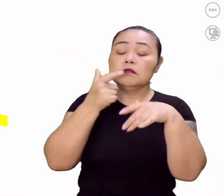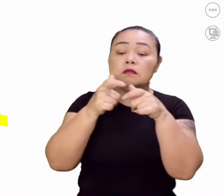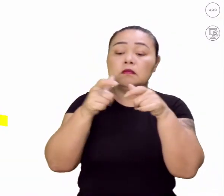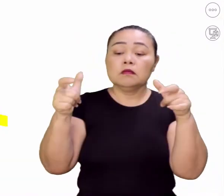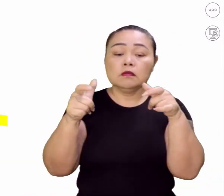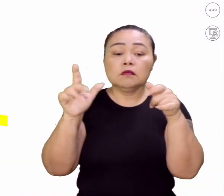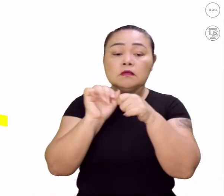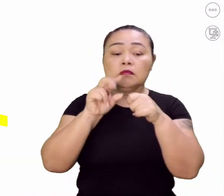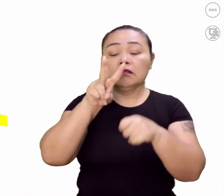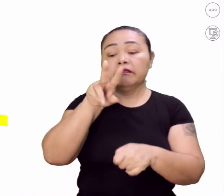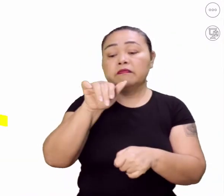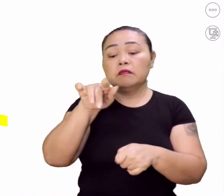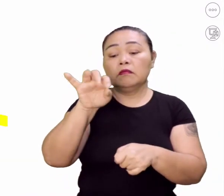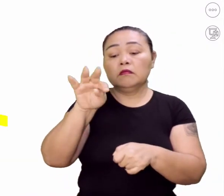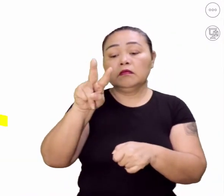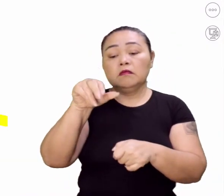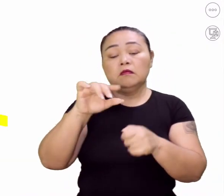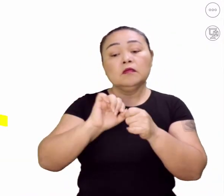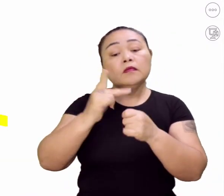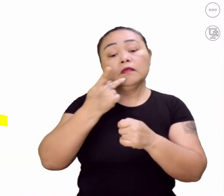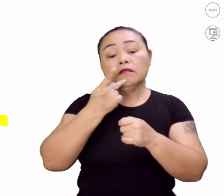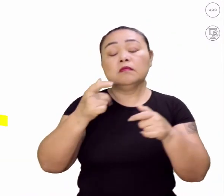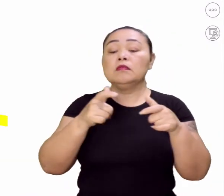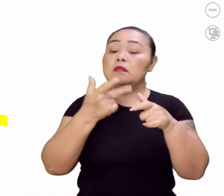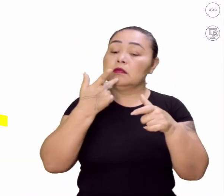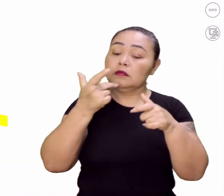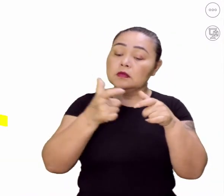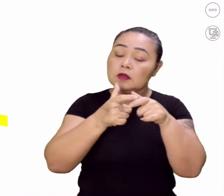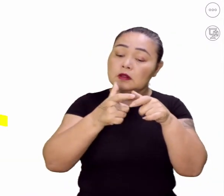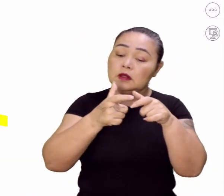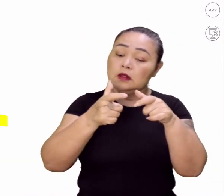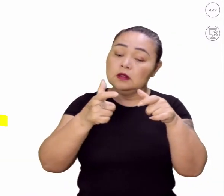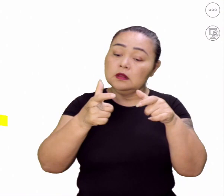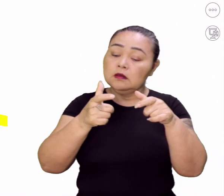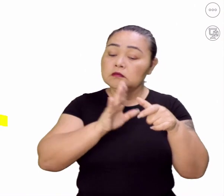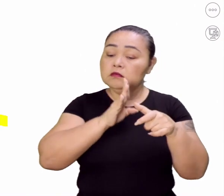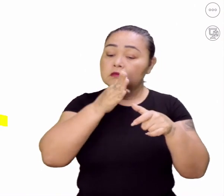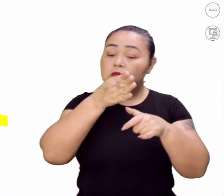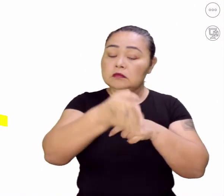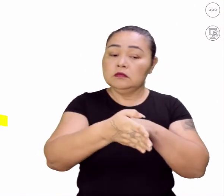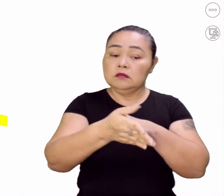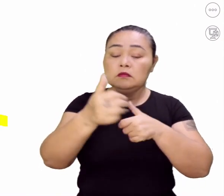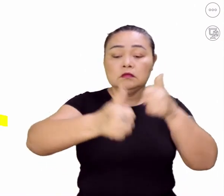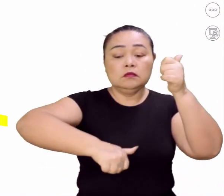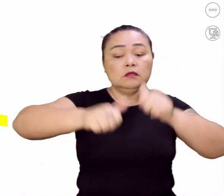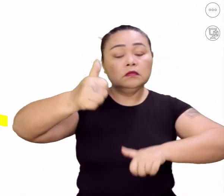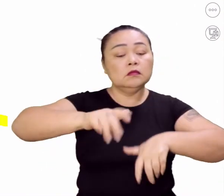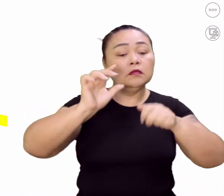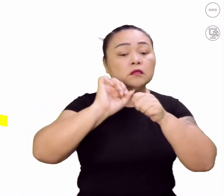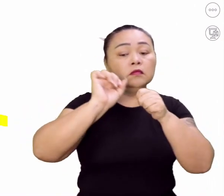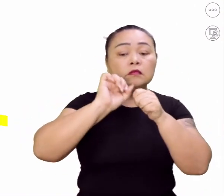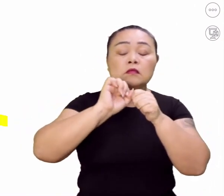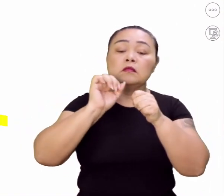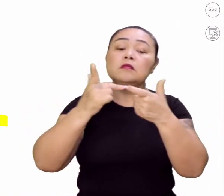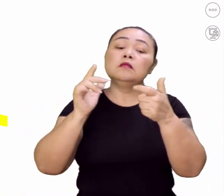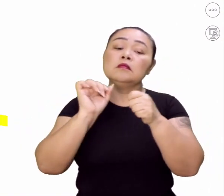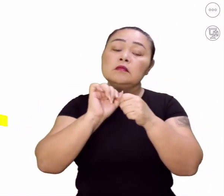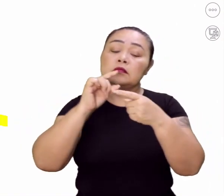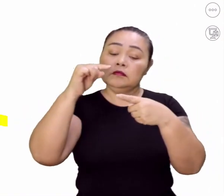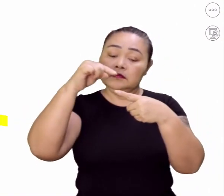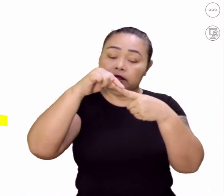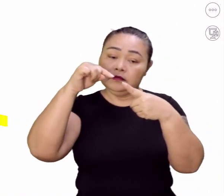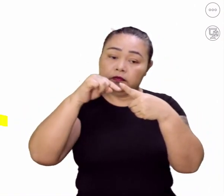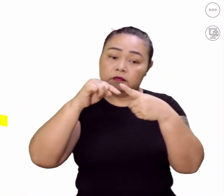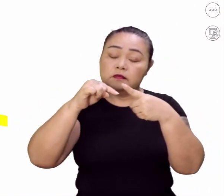crescimento vegetativo, mas para falar do crescimento absoluto, né? Que analisa o quê? Crescimento